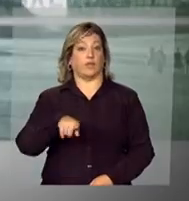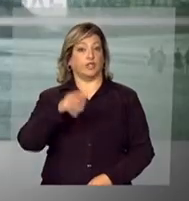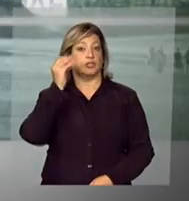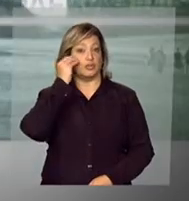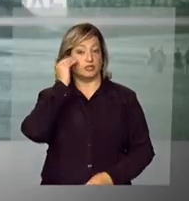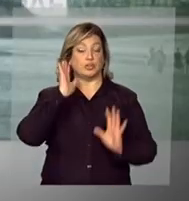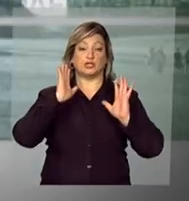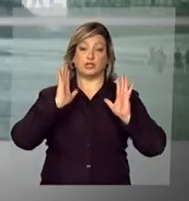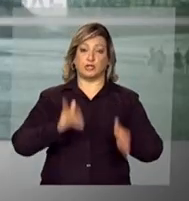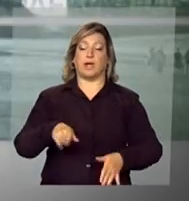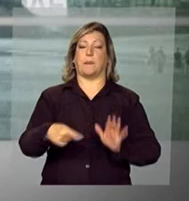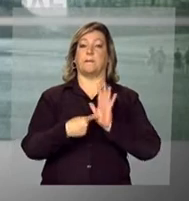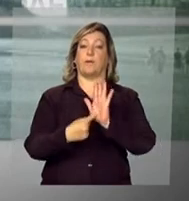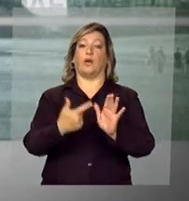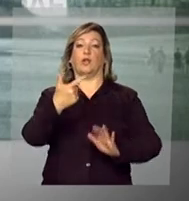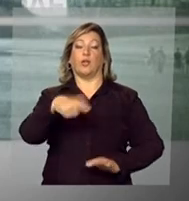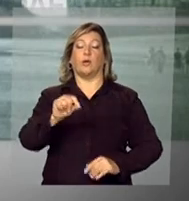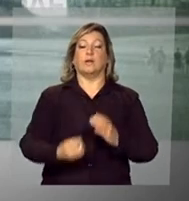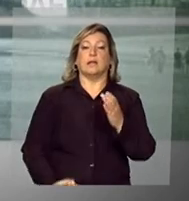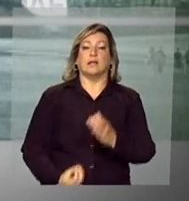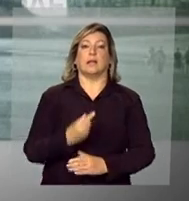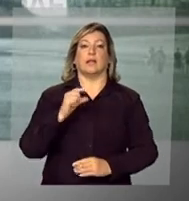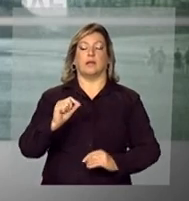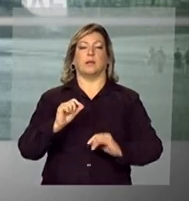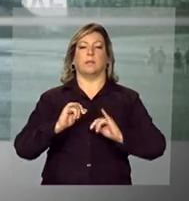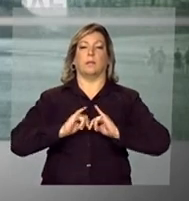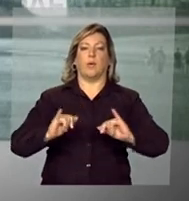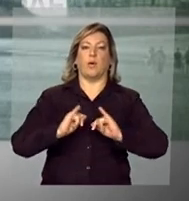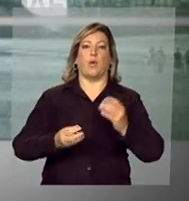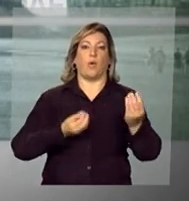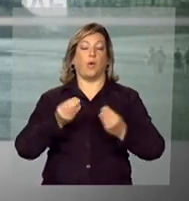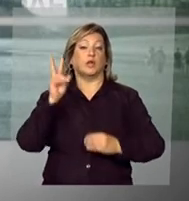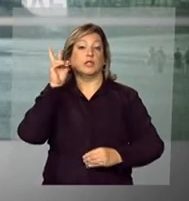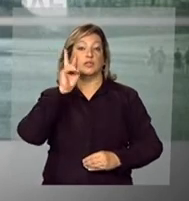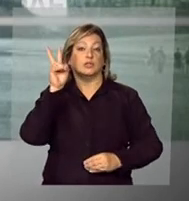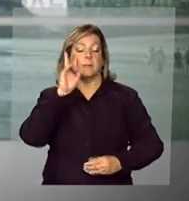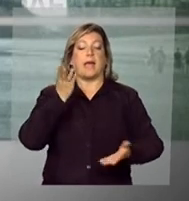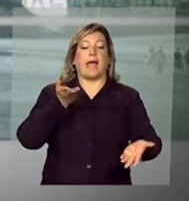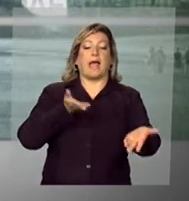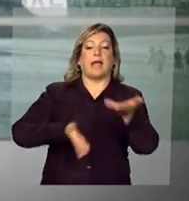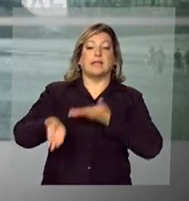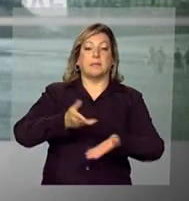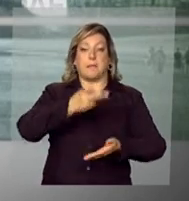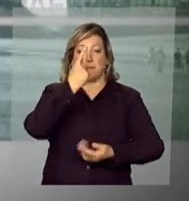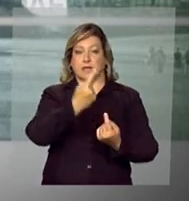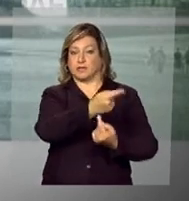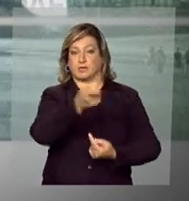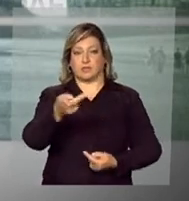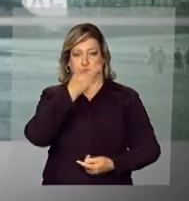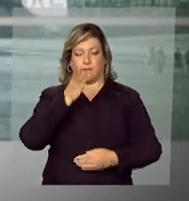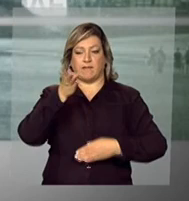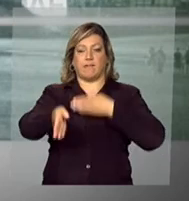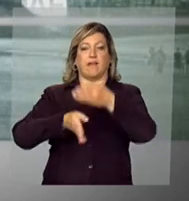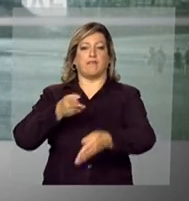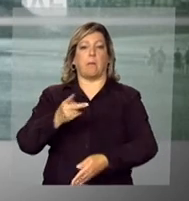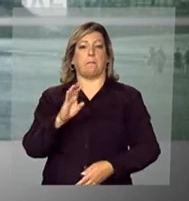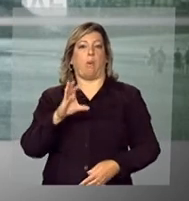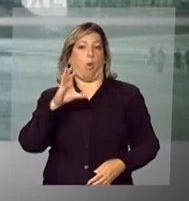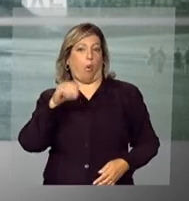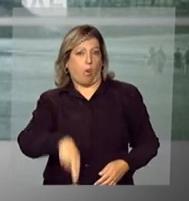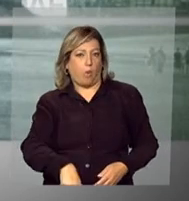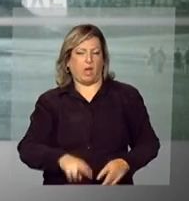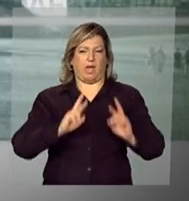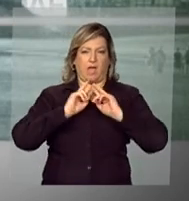se você assistiu a reapresentação do lançamento da publicação sobre os atendimentos levados aos órgãos públicos